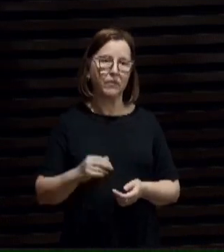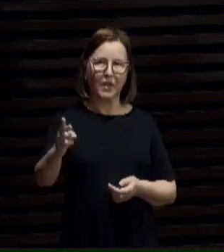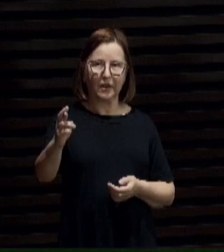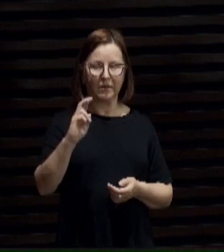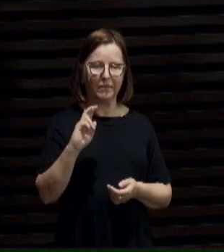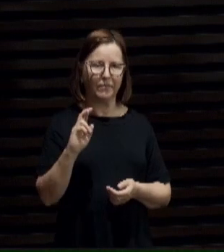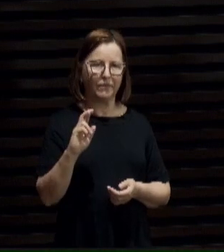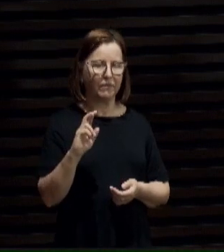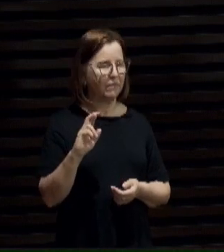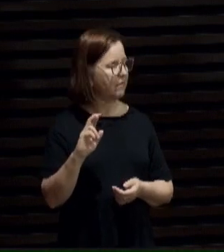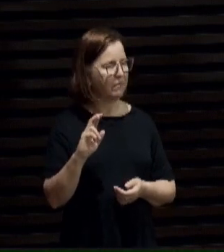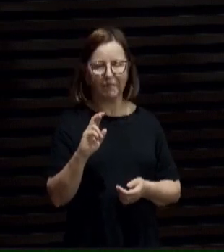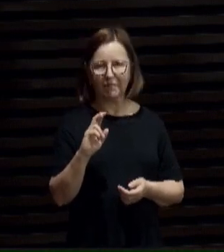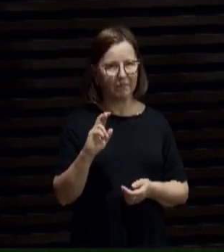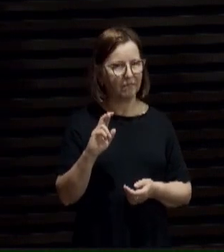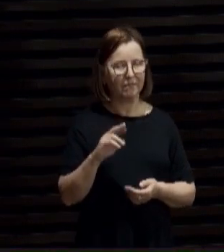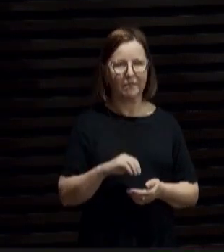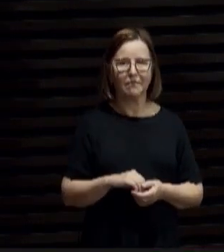Responderam-lhe: não.